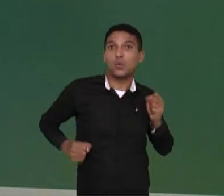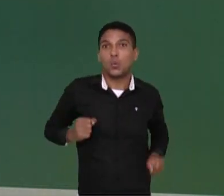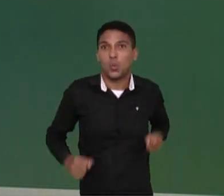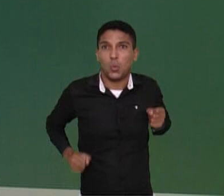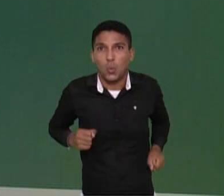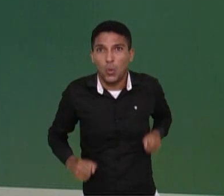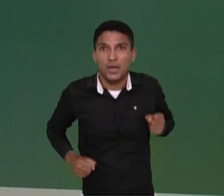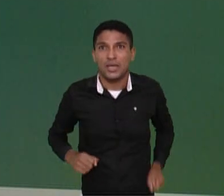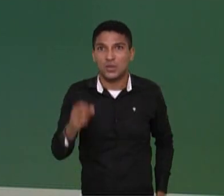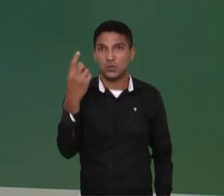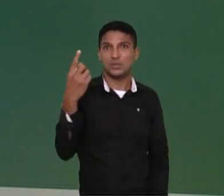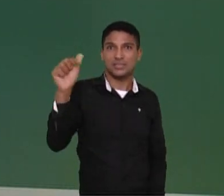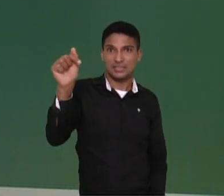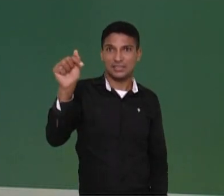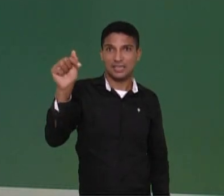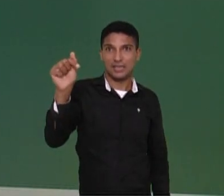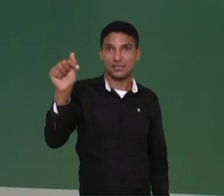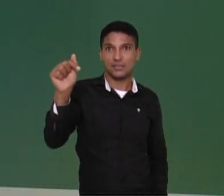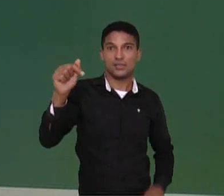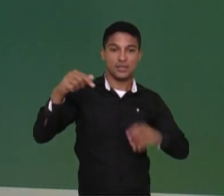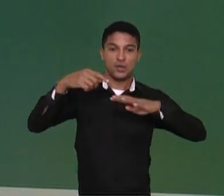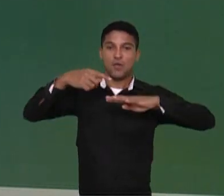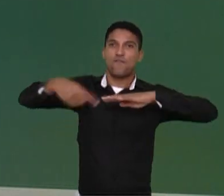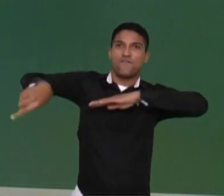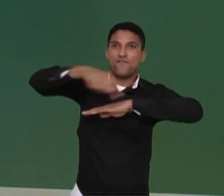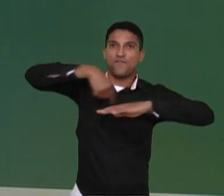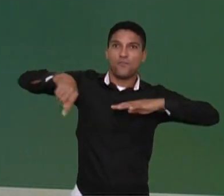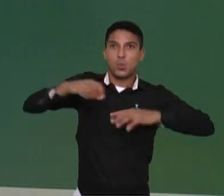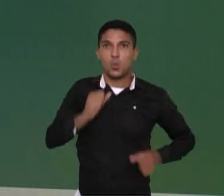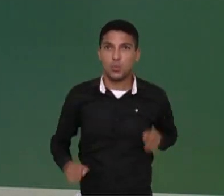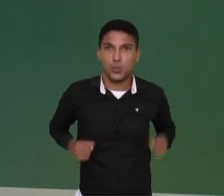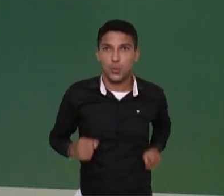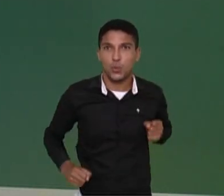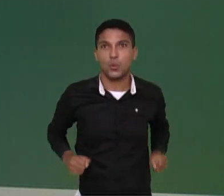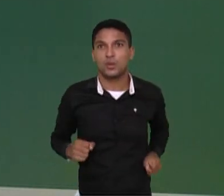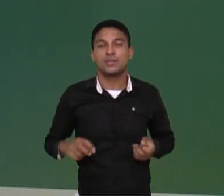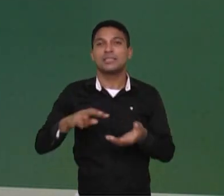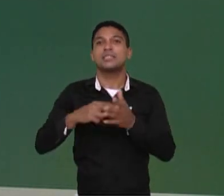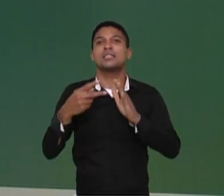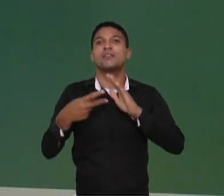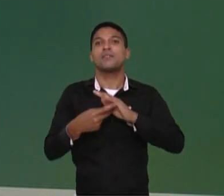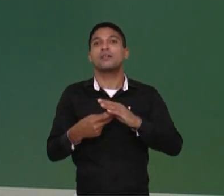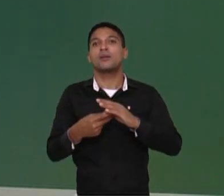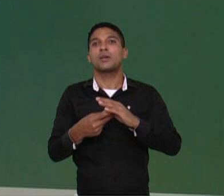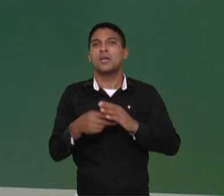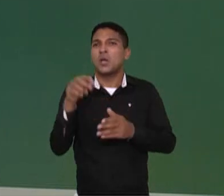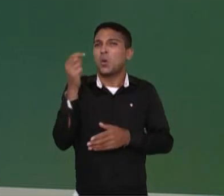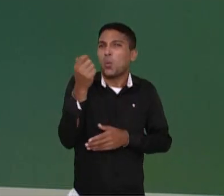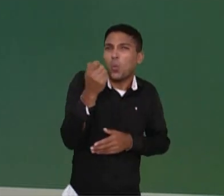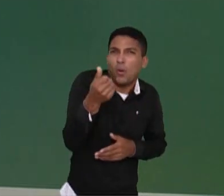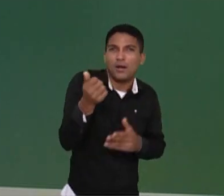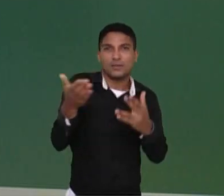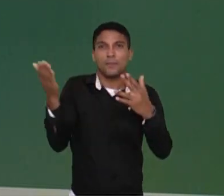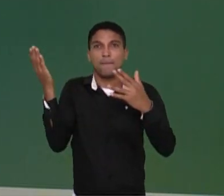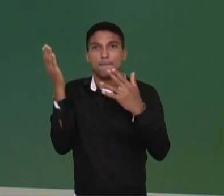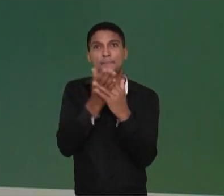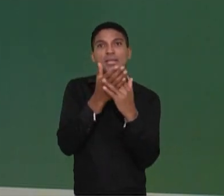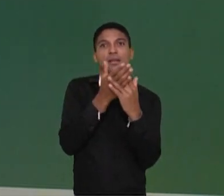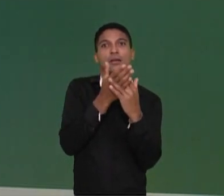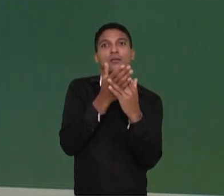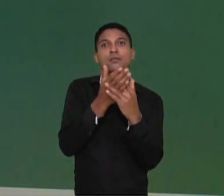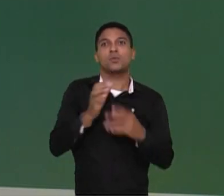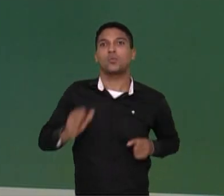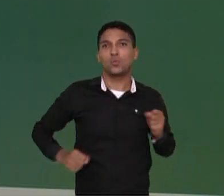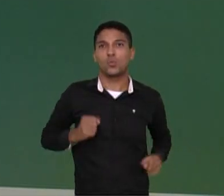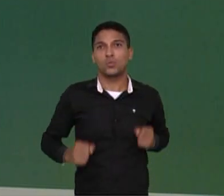correu metade dessa pista. Você correu um pouquinho menos que a metade. Então, eu resolvi transformar em porcentagem para ver se você